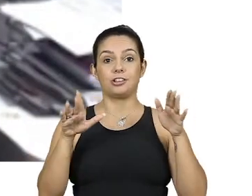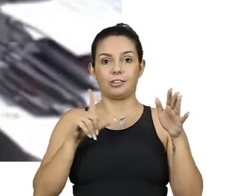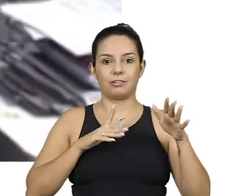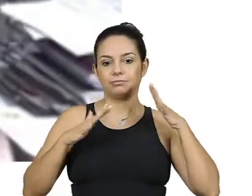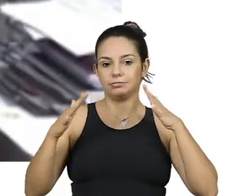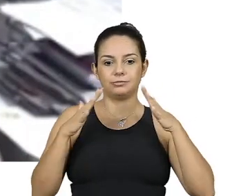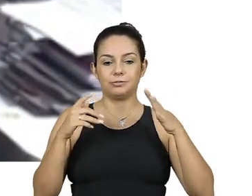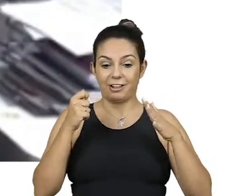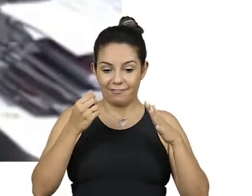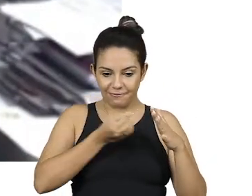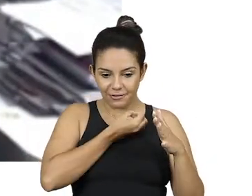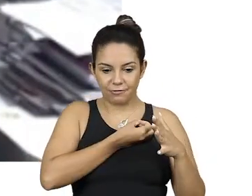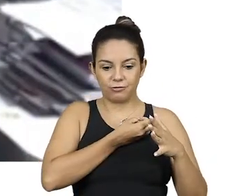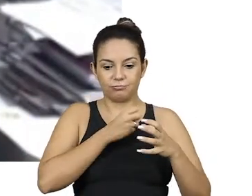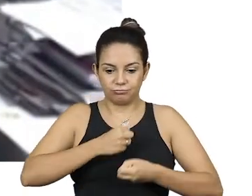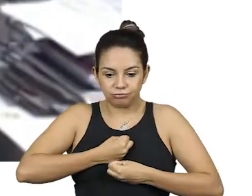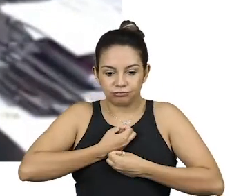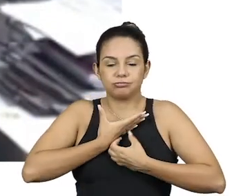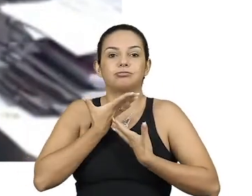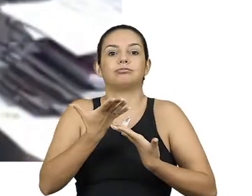vivo o que a gente colhe.